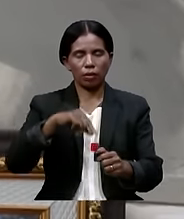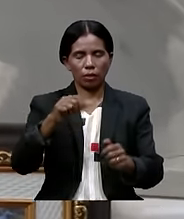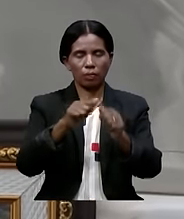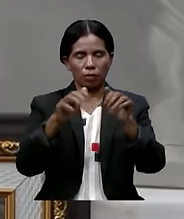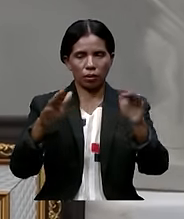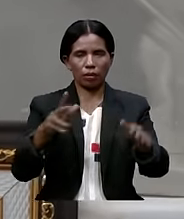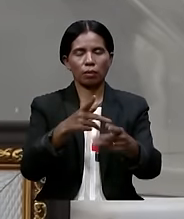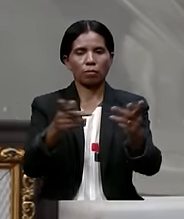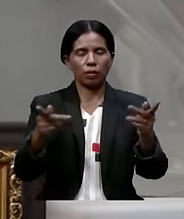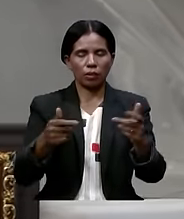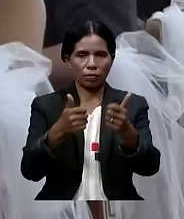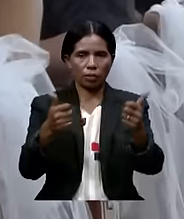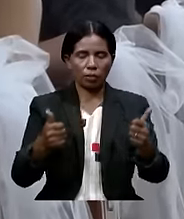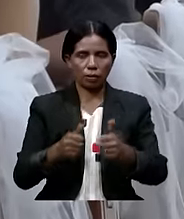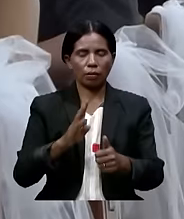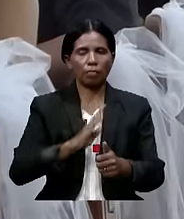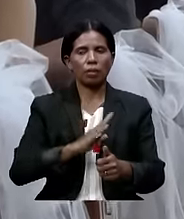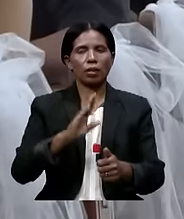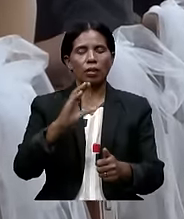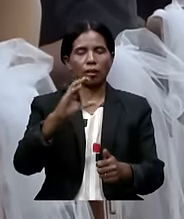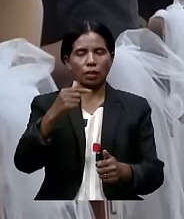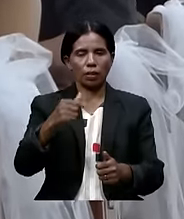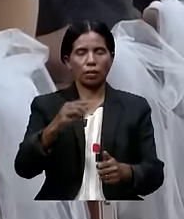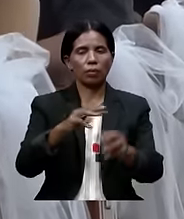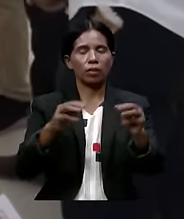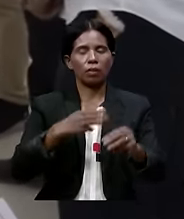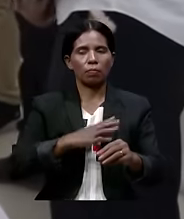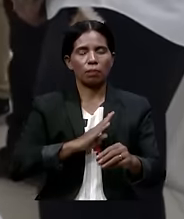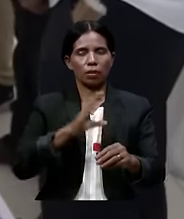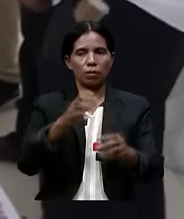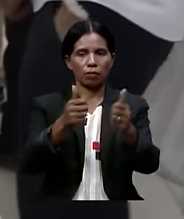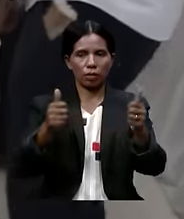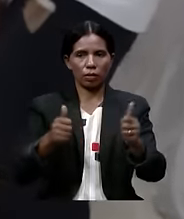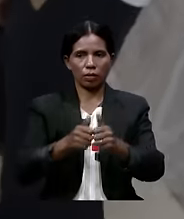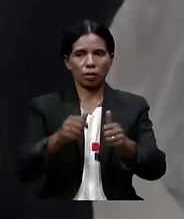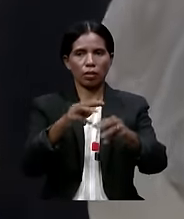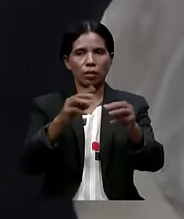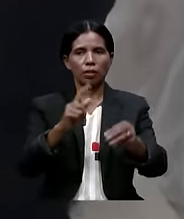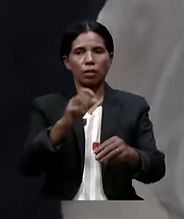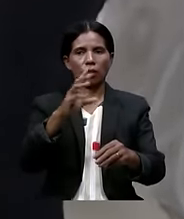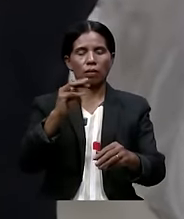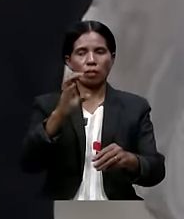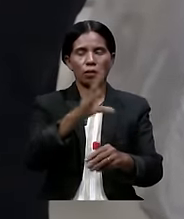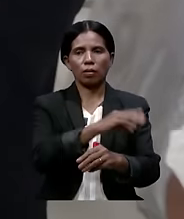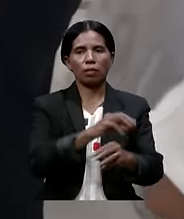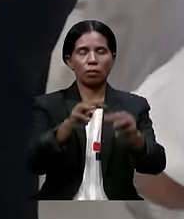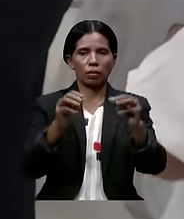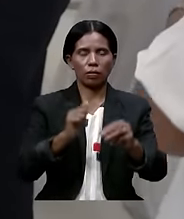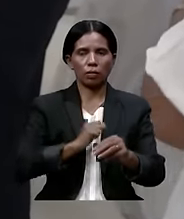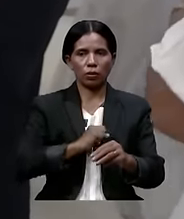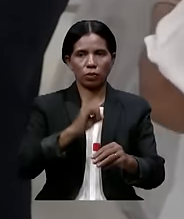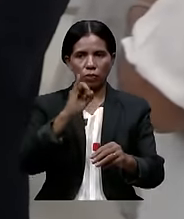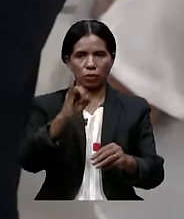administrador posto administrativo Bagia, município Baucau, administrador posto administrativo Tilomar no Fatumea, município